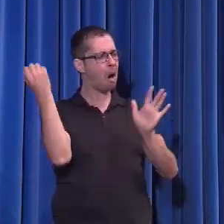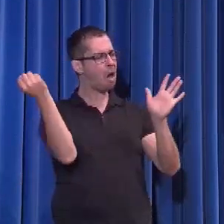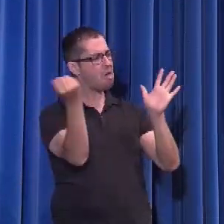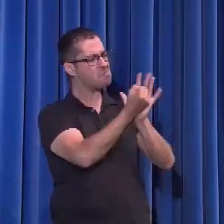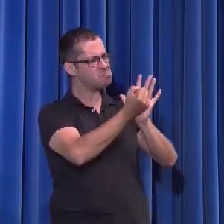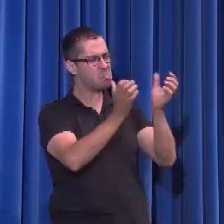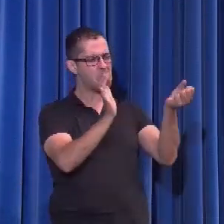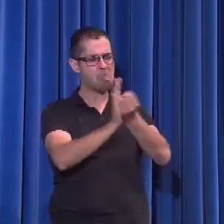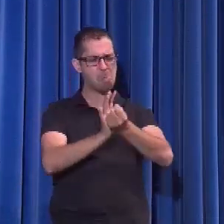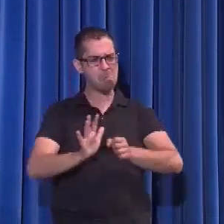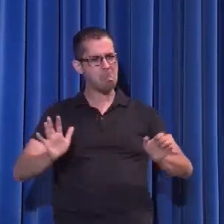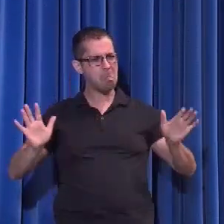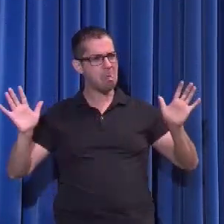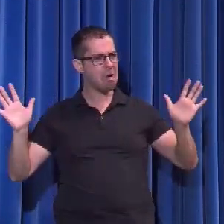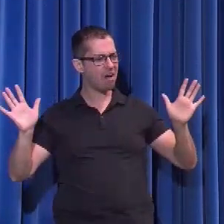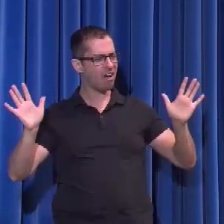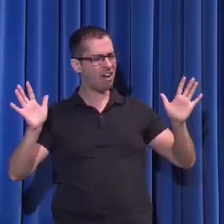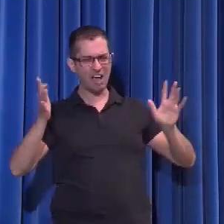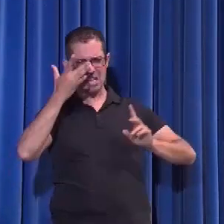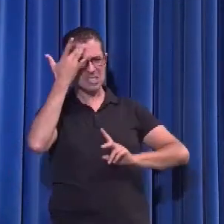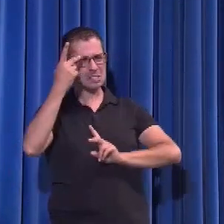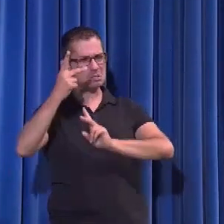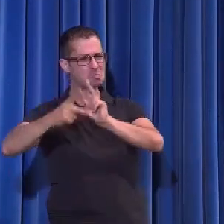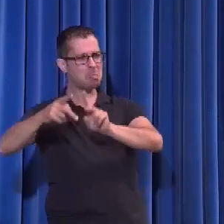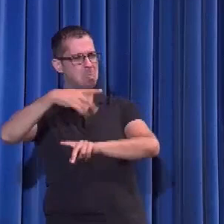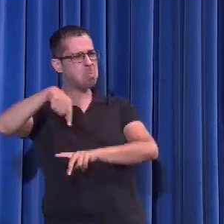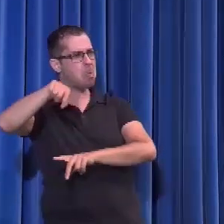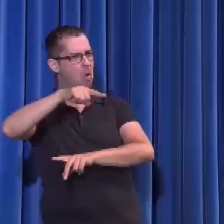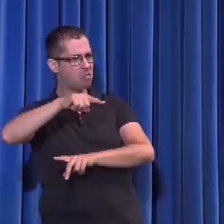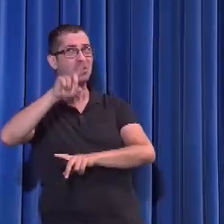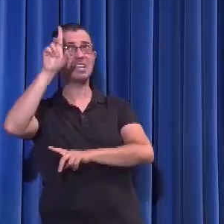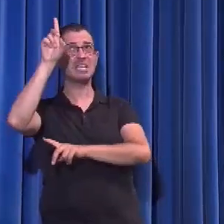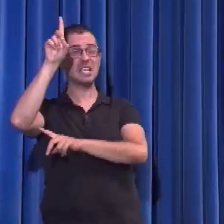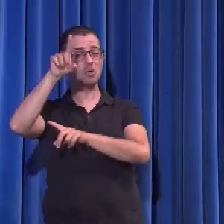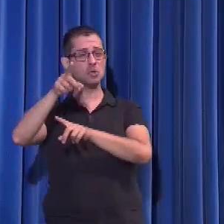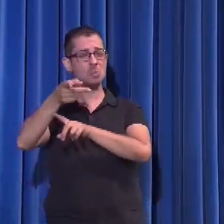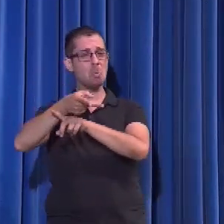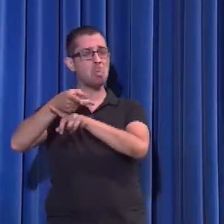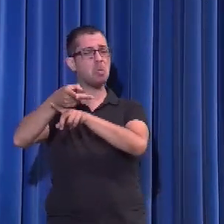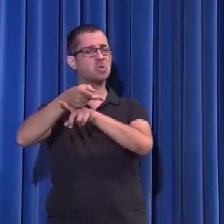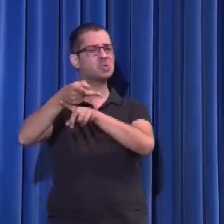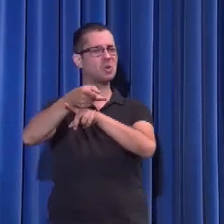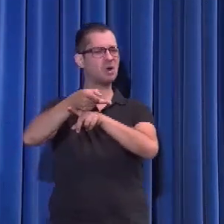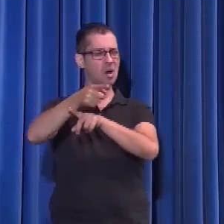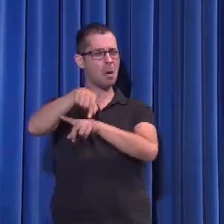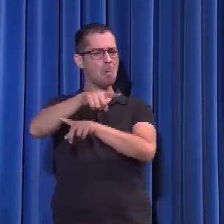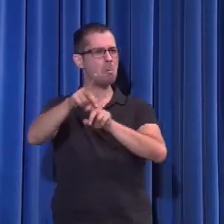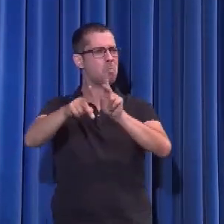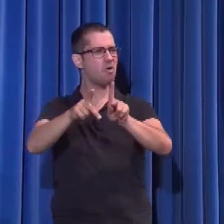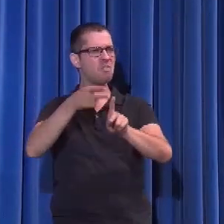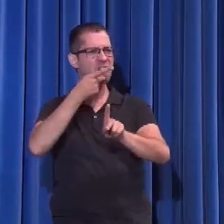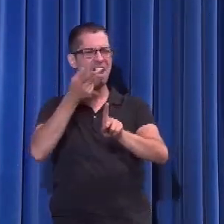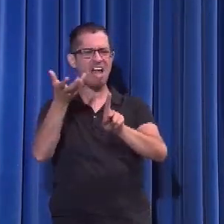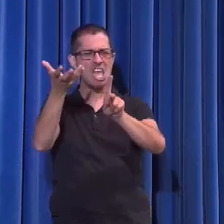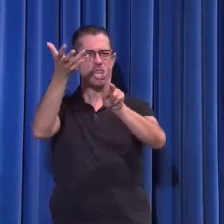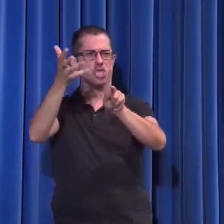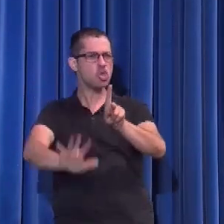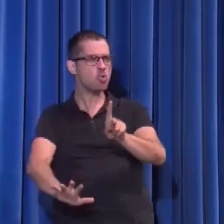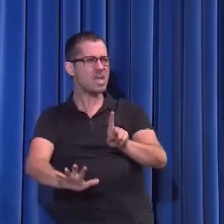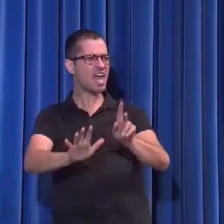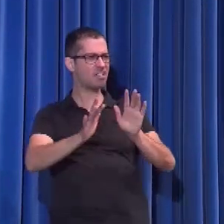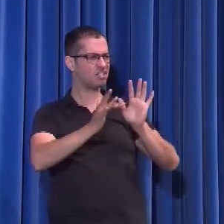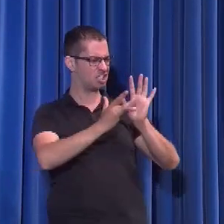as pessoas, aquele povo a quem Deus buscou, simplesmente diz assim, eu não quero. Ele veio para os que